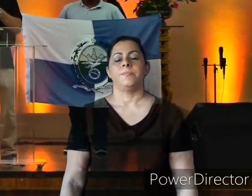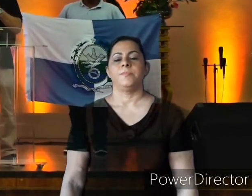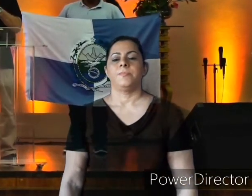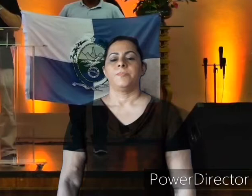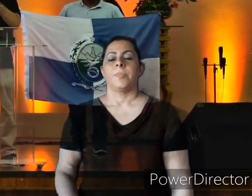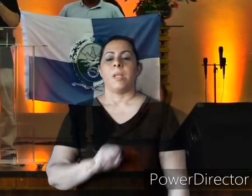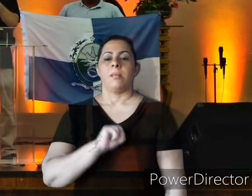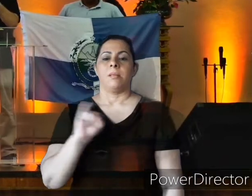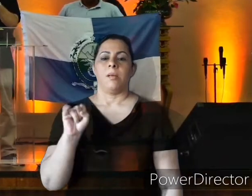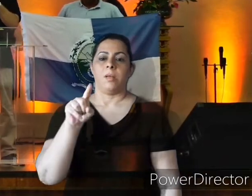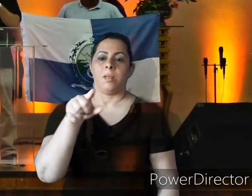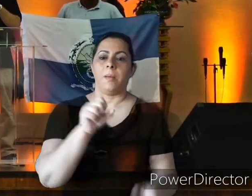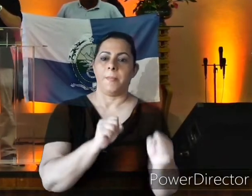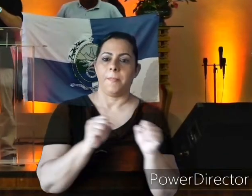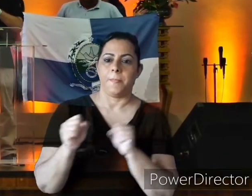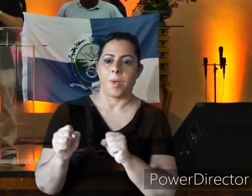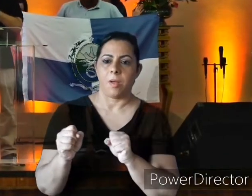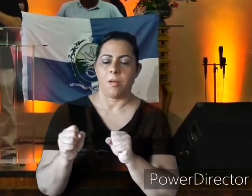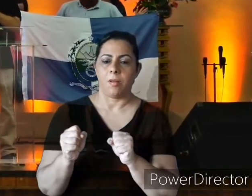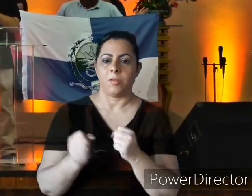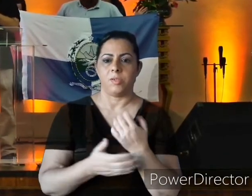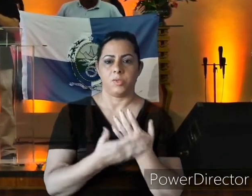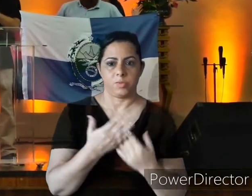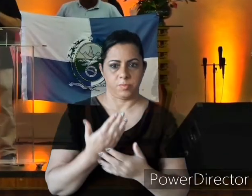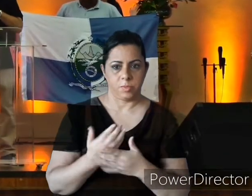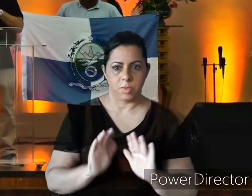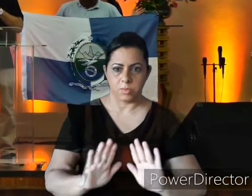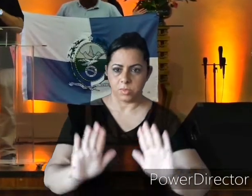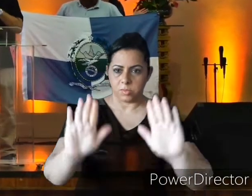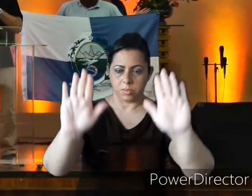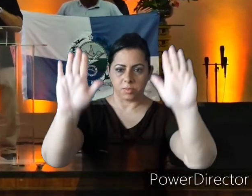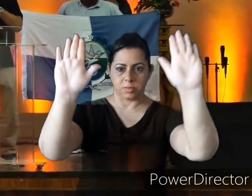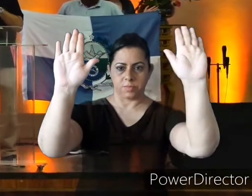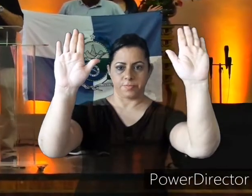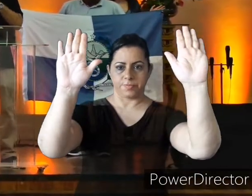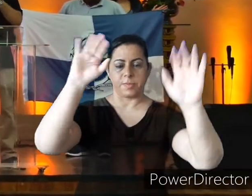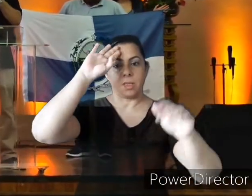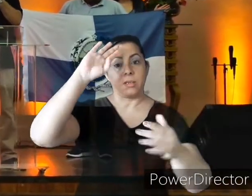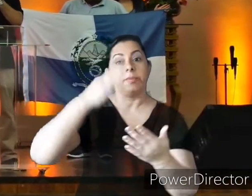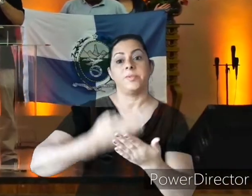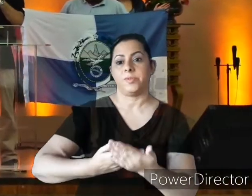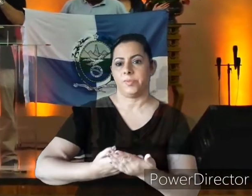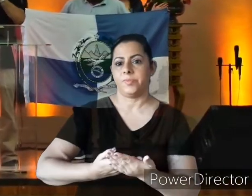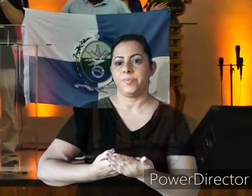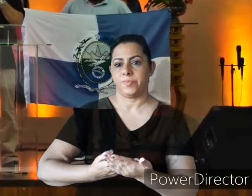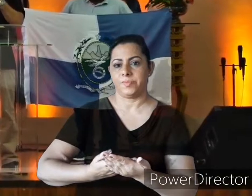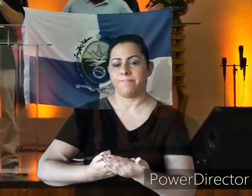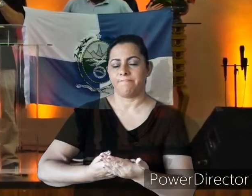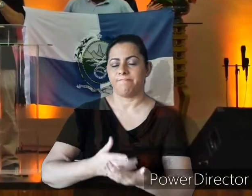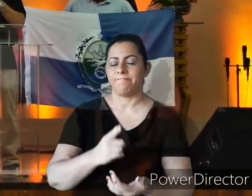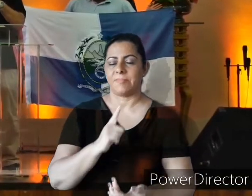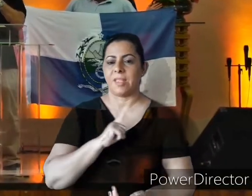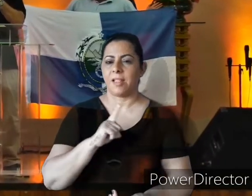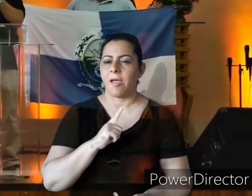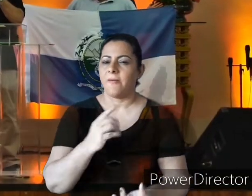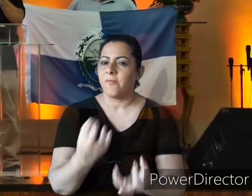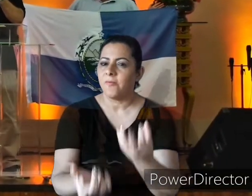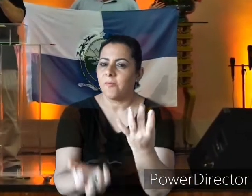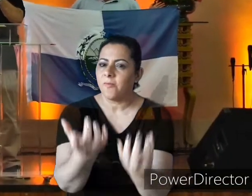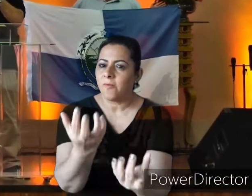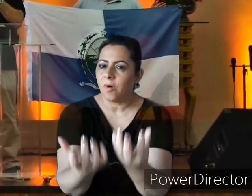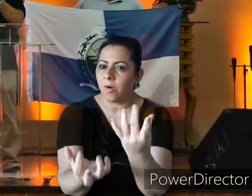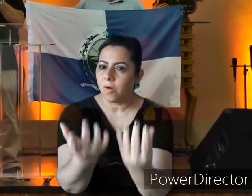mãos agora. Sabe, igreja, sabe, meu irmão, minha irmã, quando nós abençoamos, nós somos também